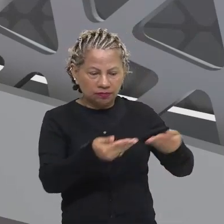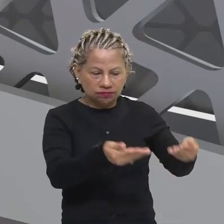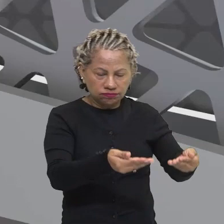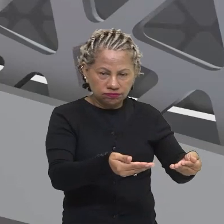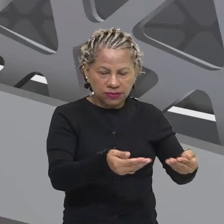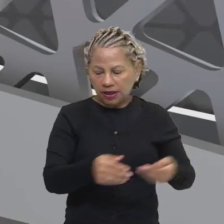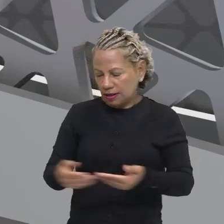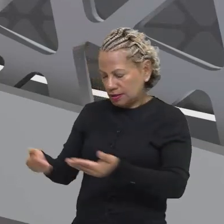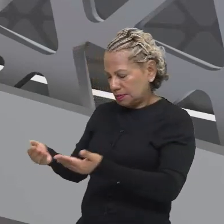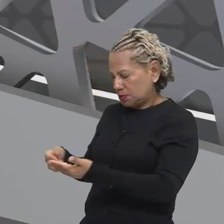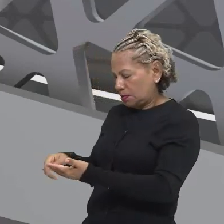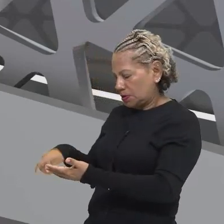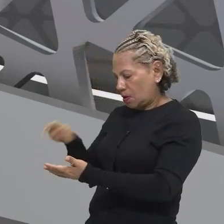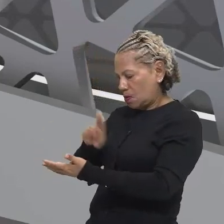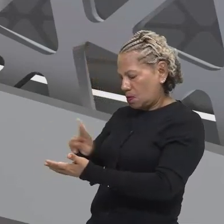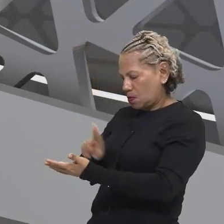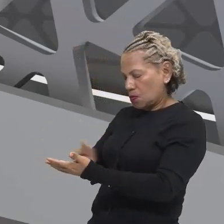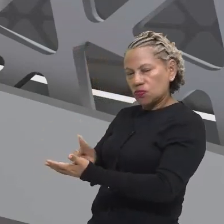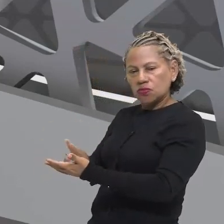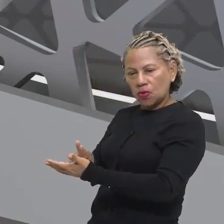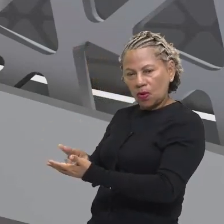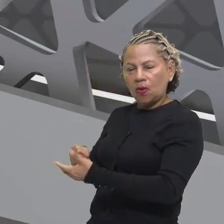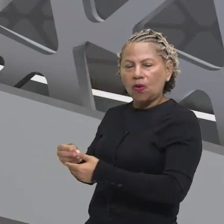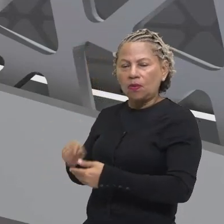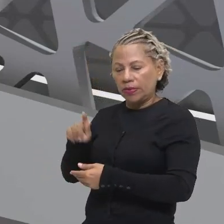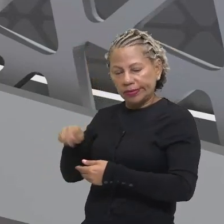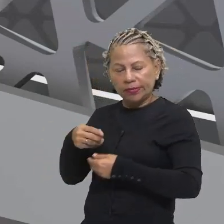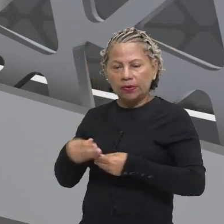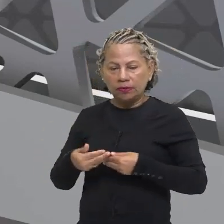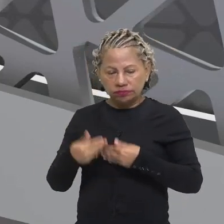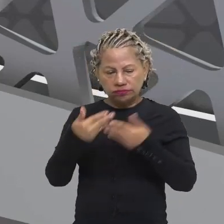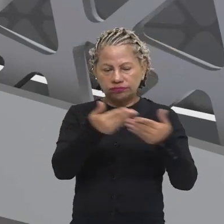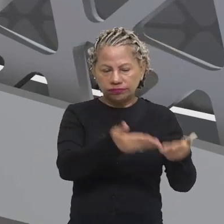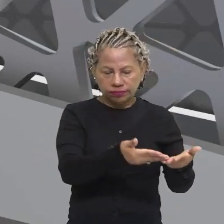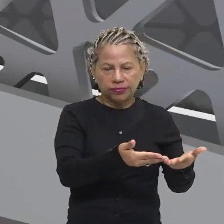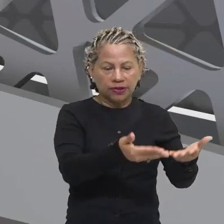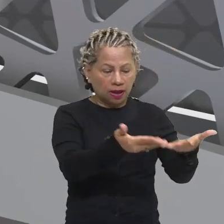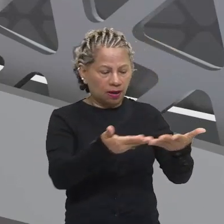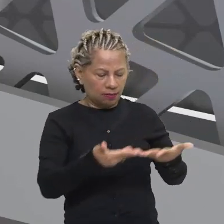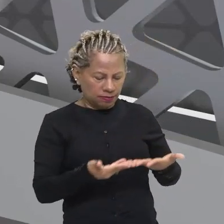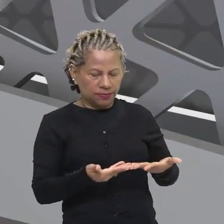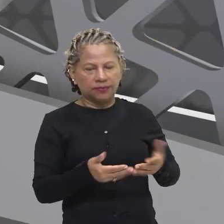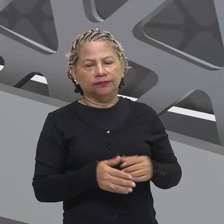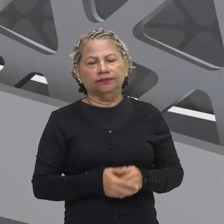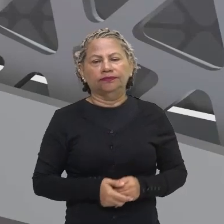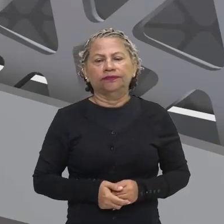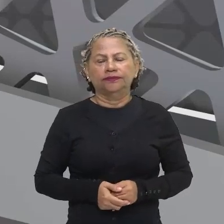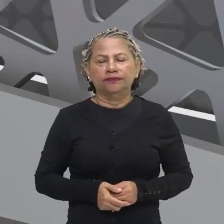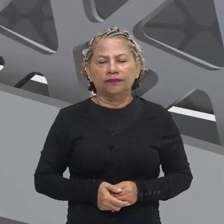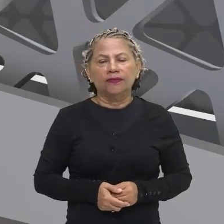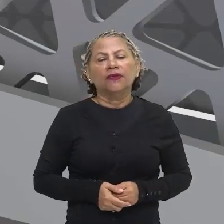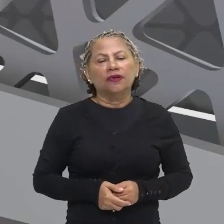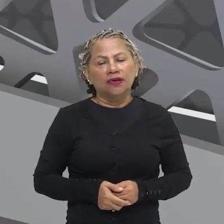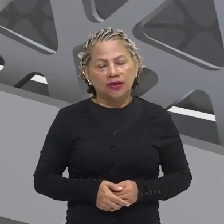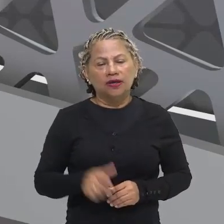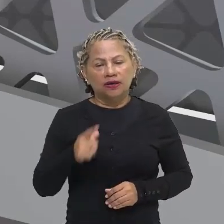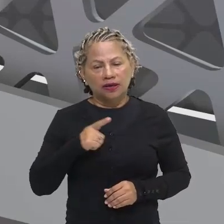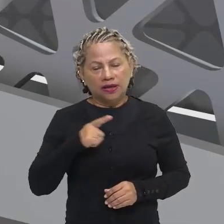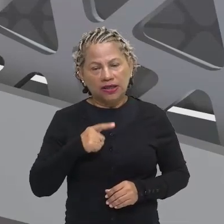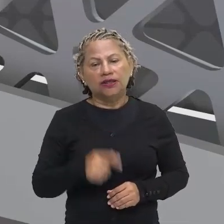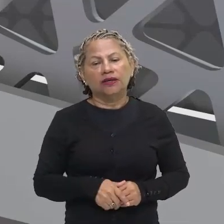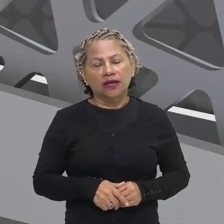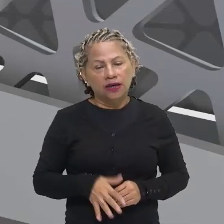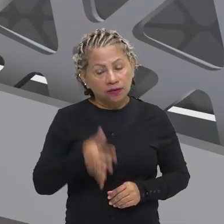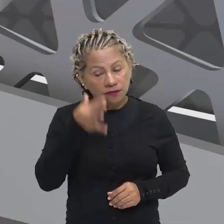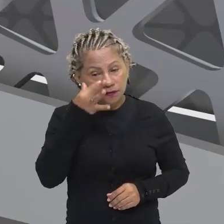quando não é na internet, quando não utilizamos redes sociais, nós fazemos o baixo assinado físico,